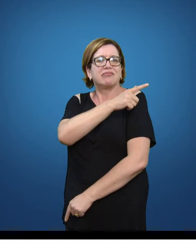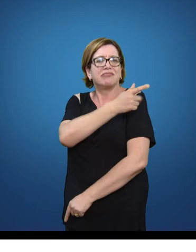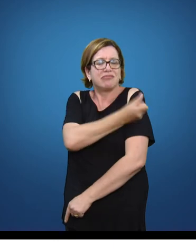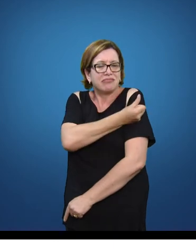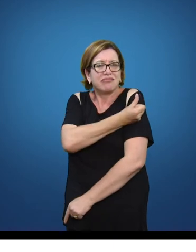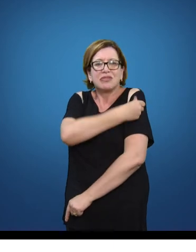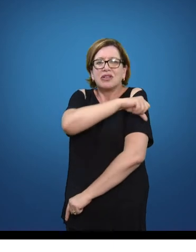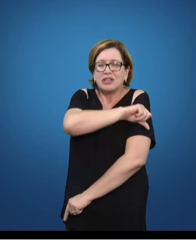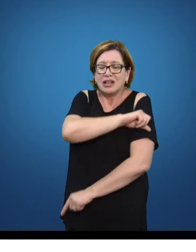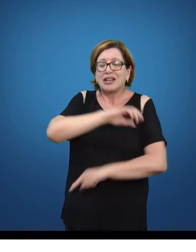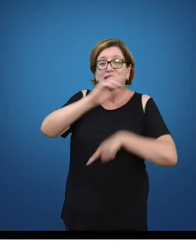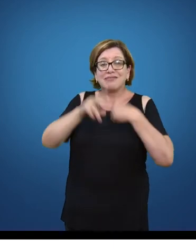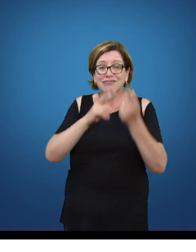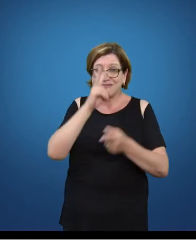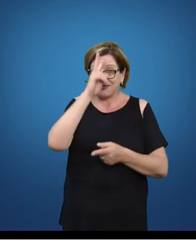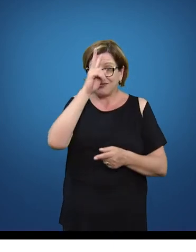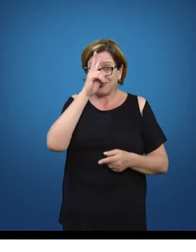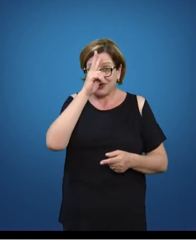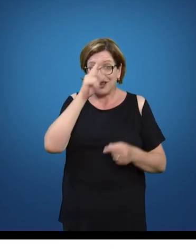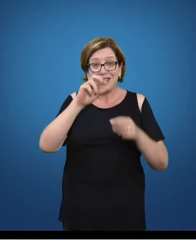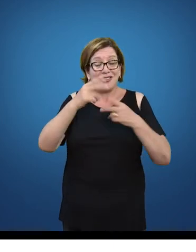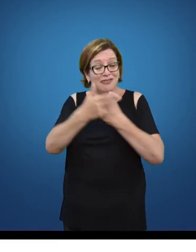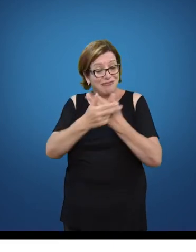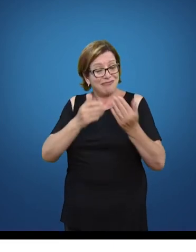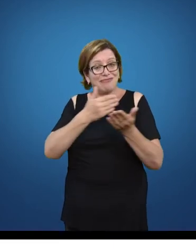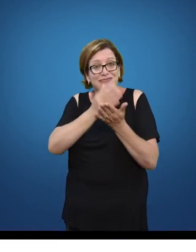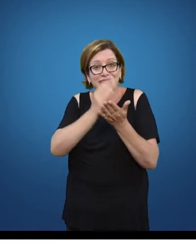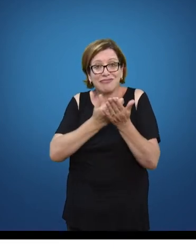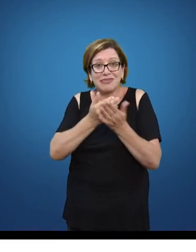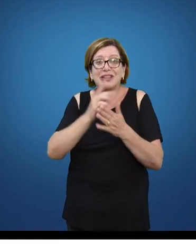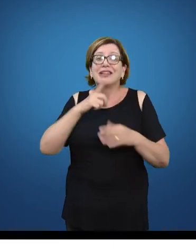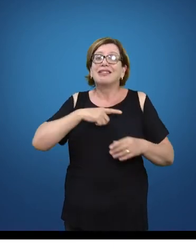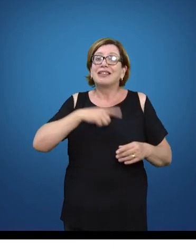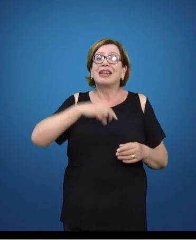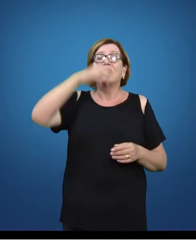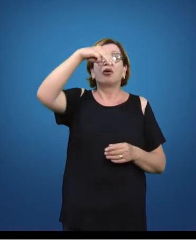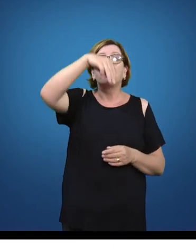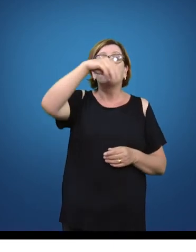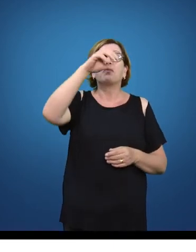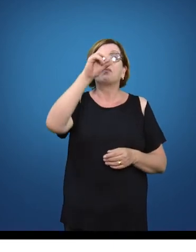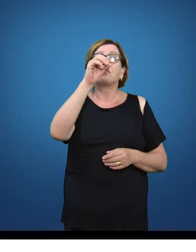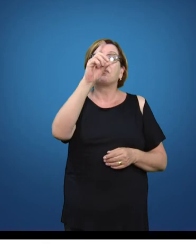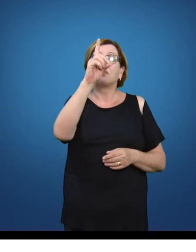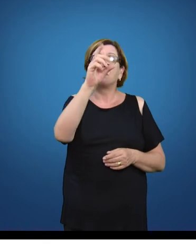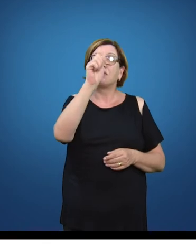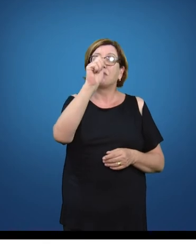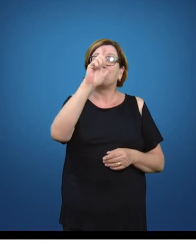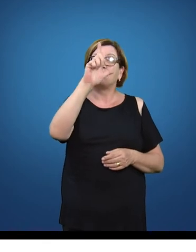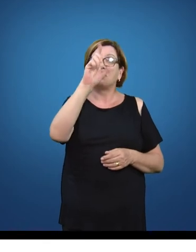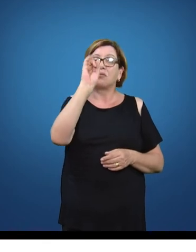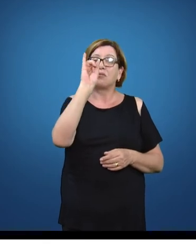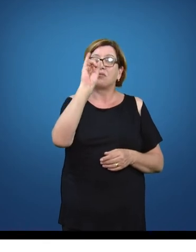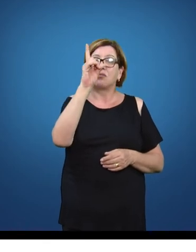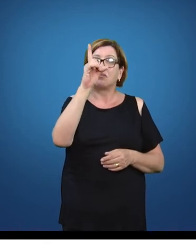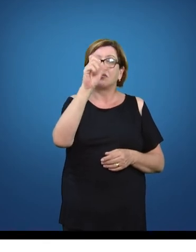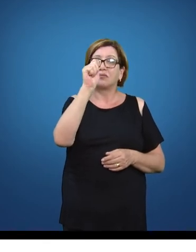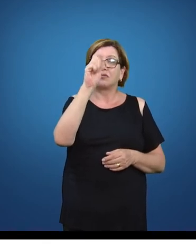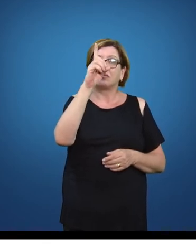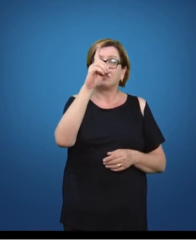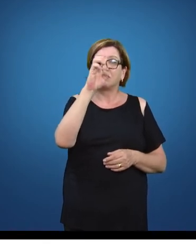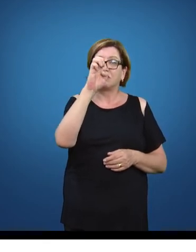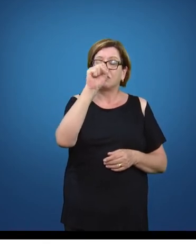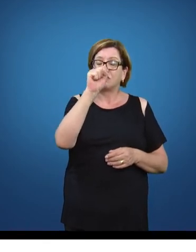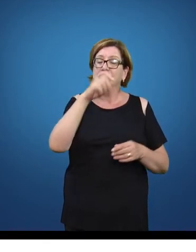não só os níveis mas também temos modalidades e quais são essas modalidades estão educação do